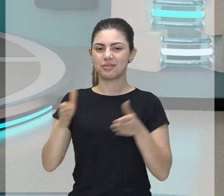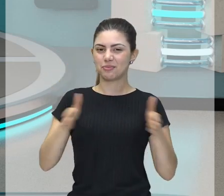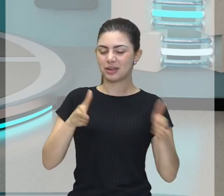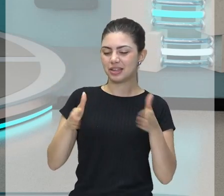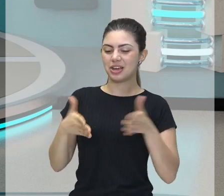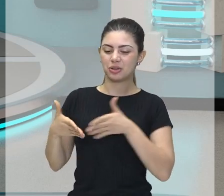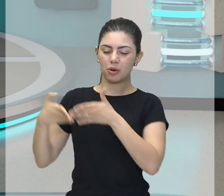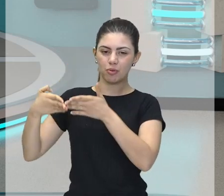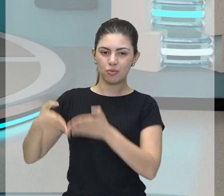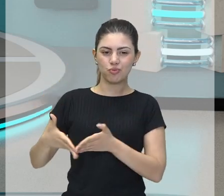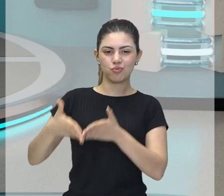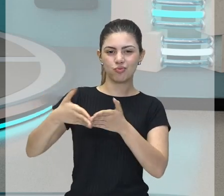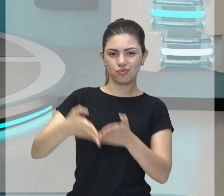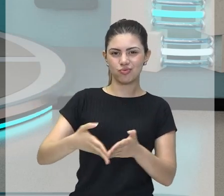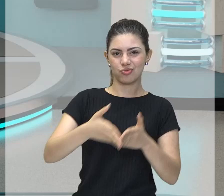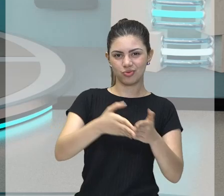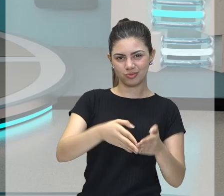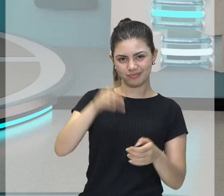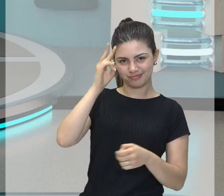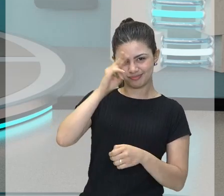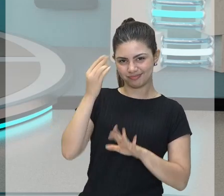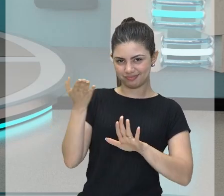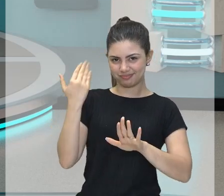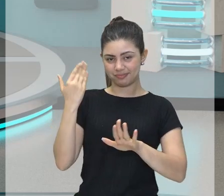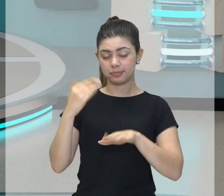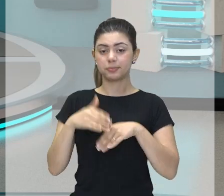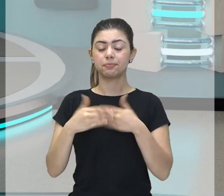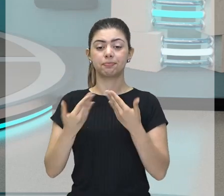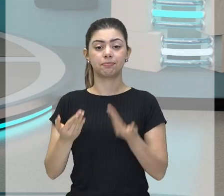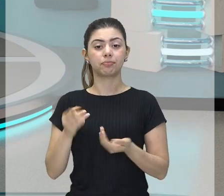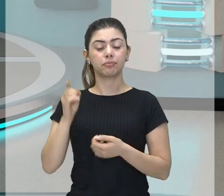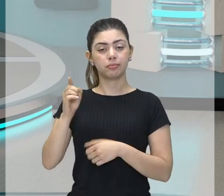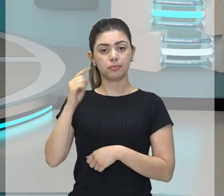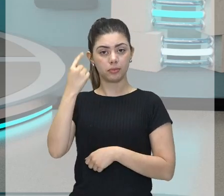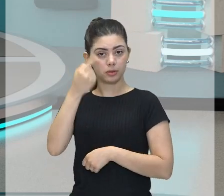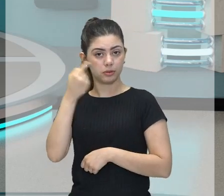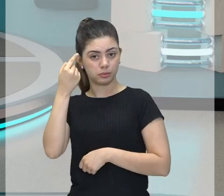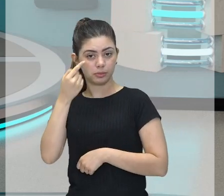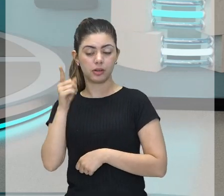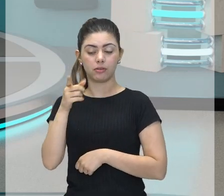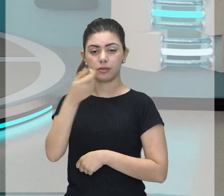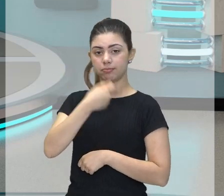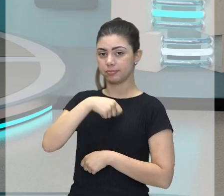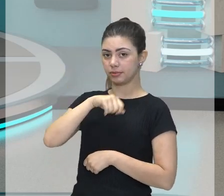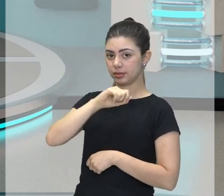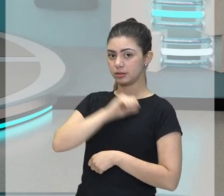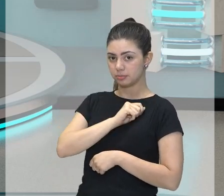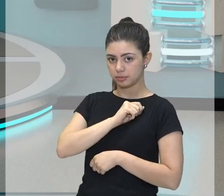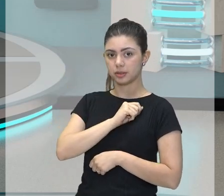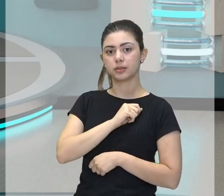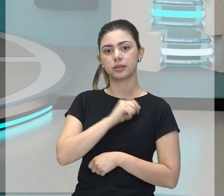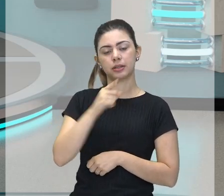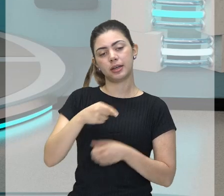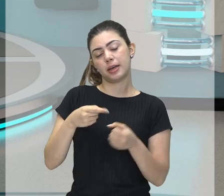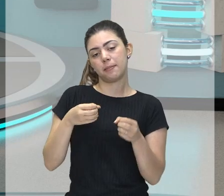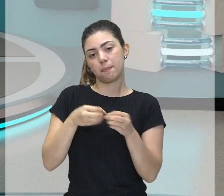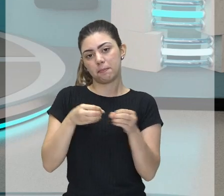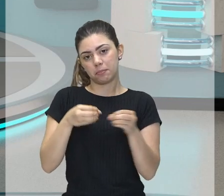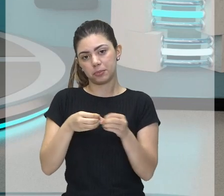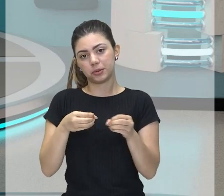né, então, o espanhol ali, a Espanha, que era também muito próxima e